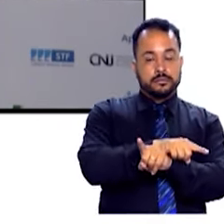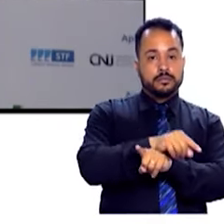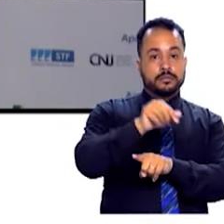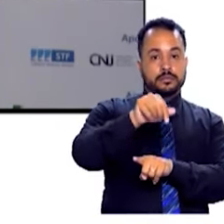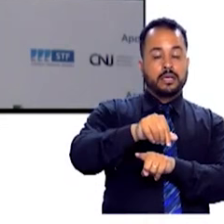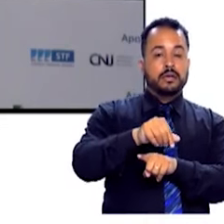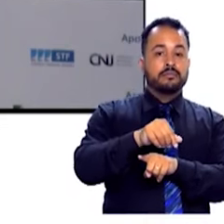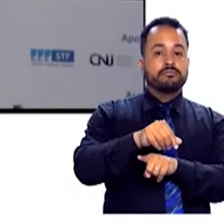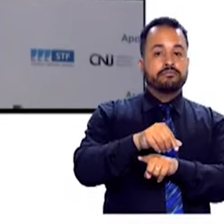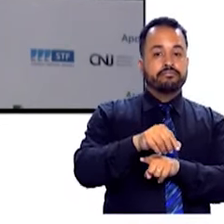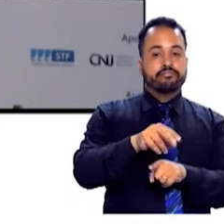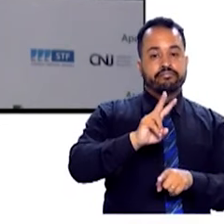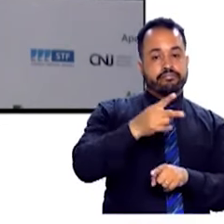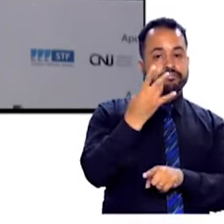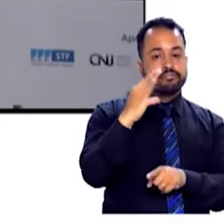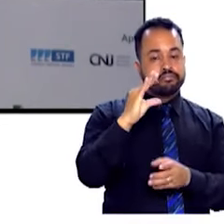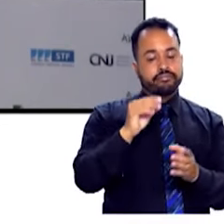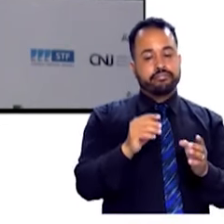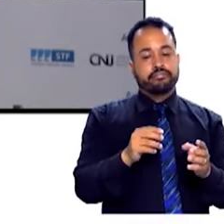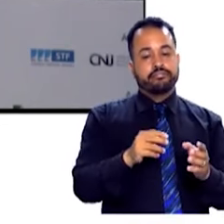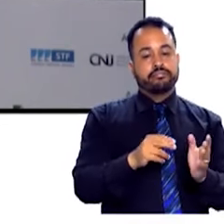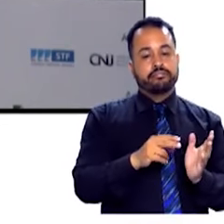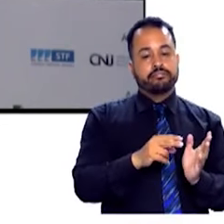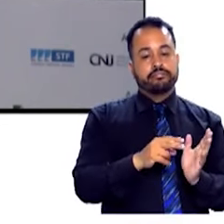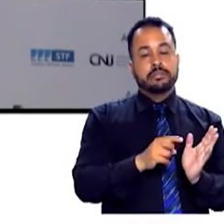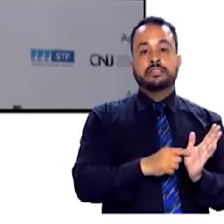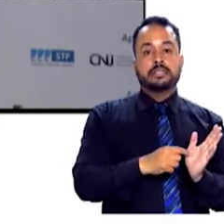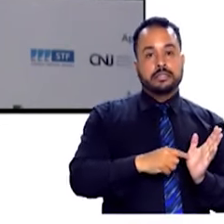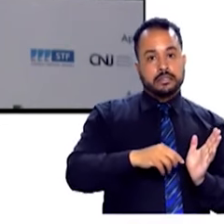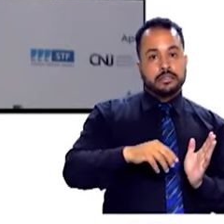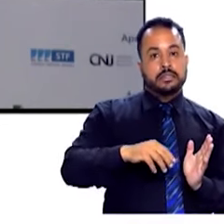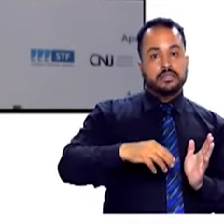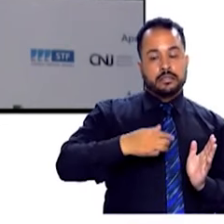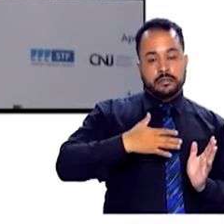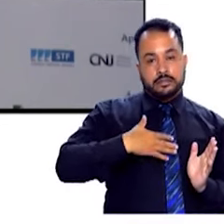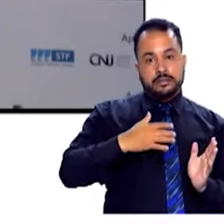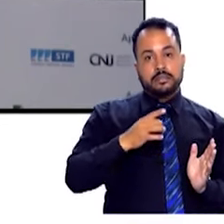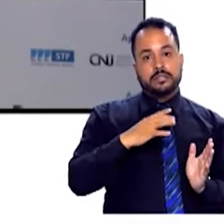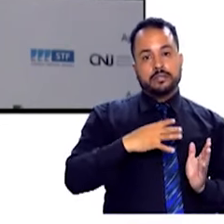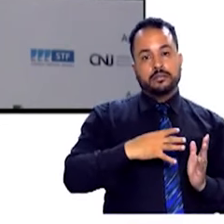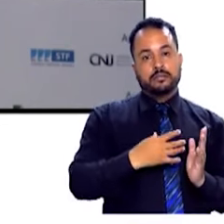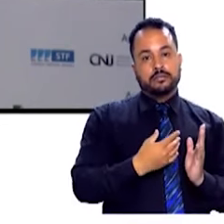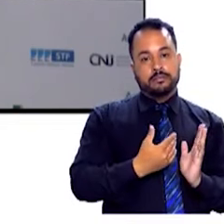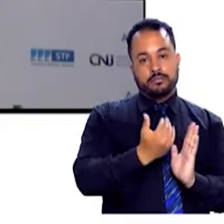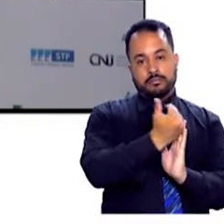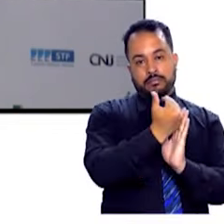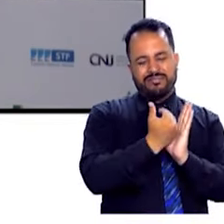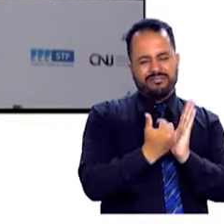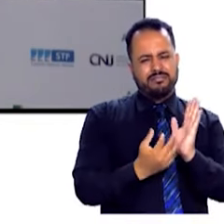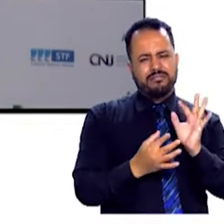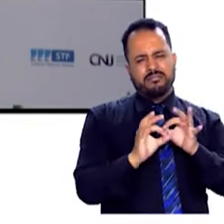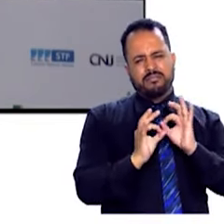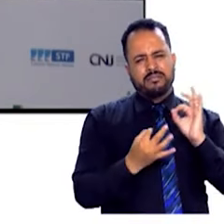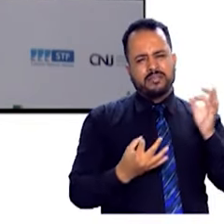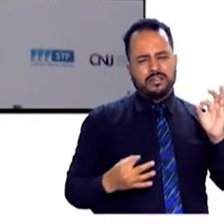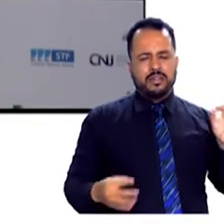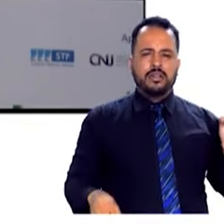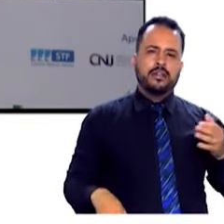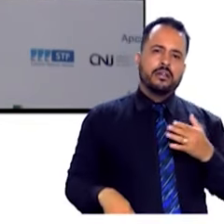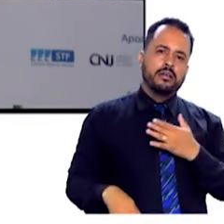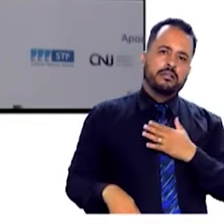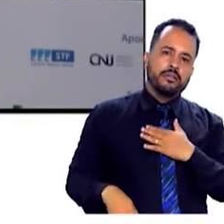e nós estávamos com uma pauta muito alongada nesse dia eh E ele disse e eu disse